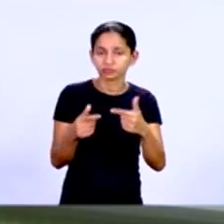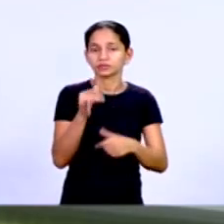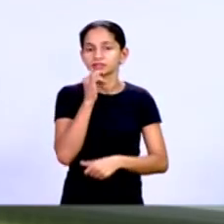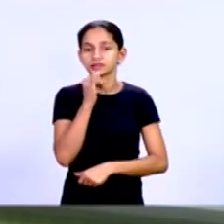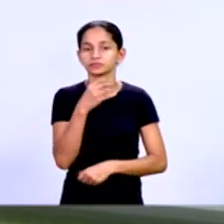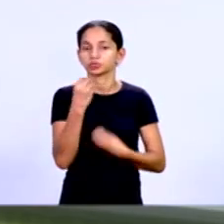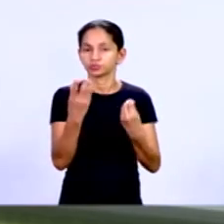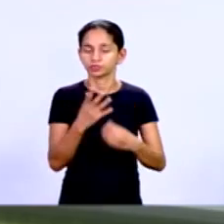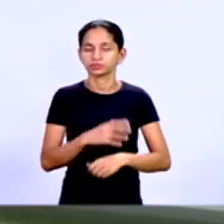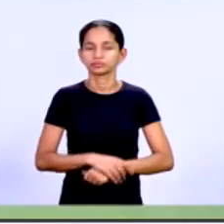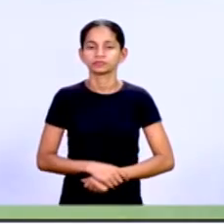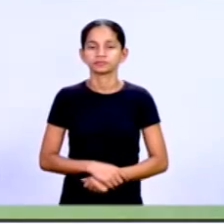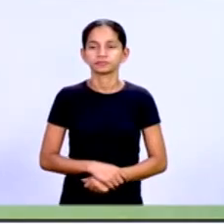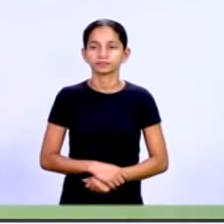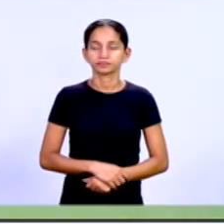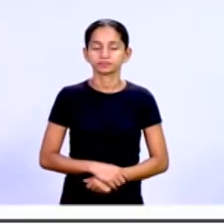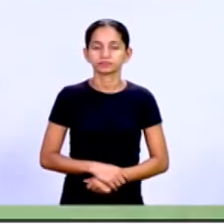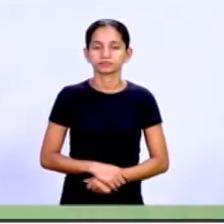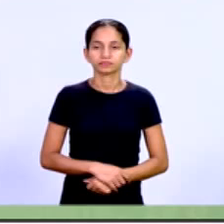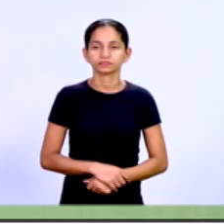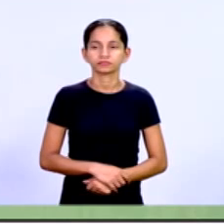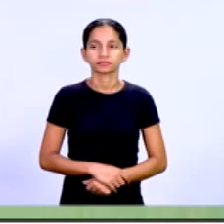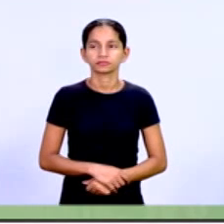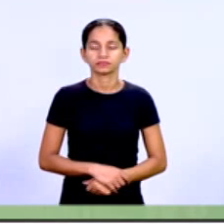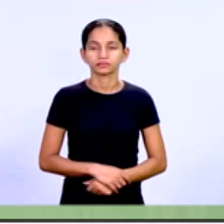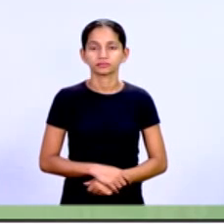Vamos em frente.